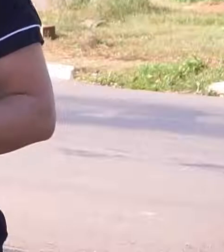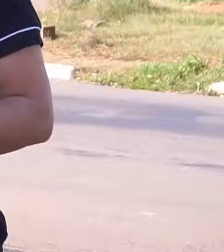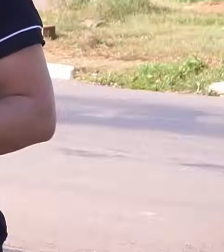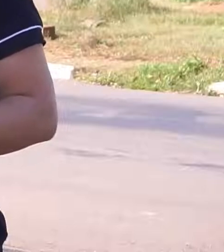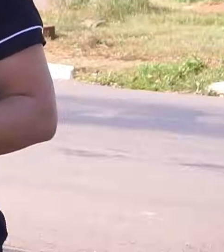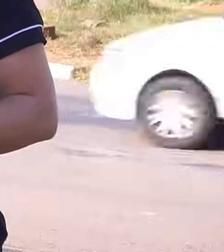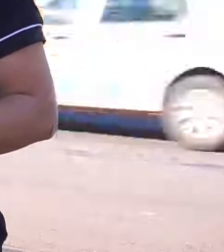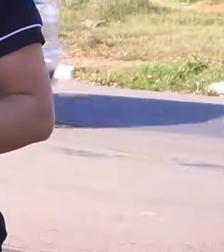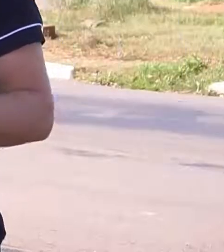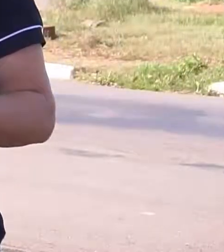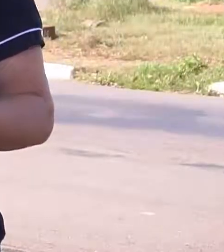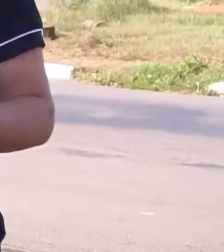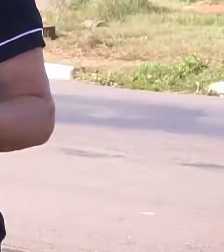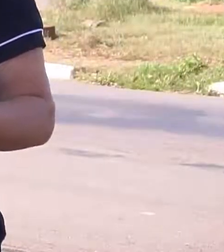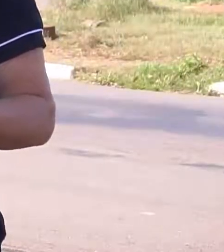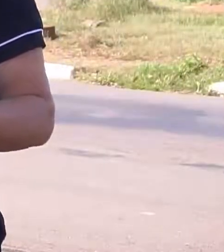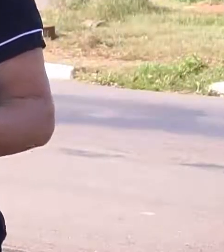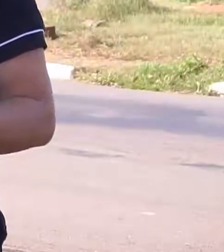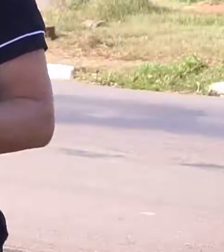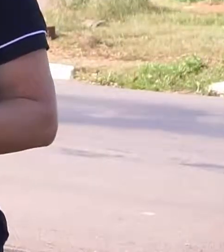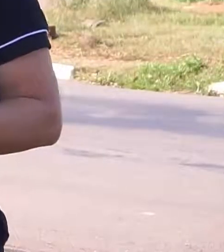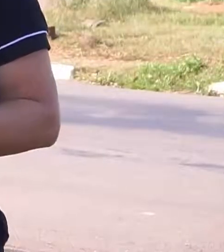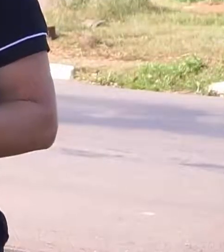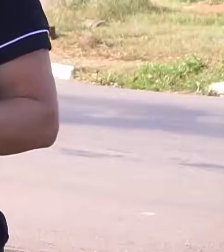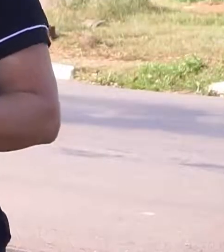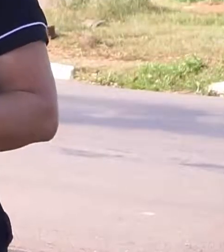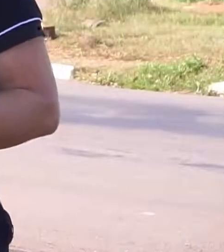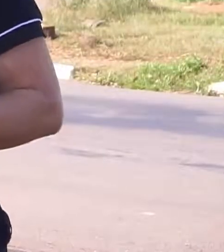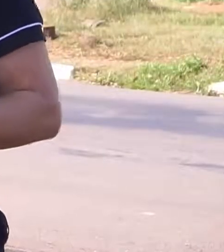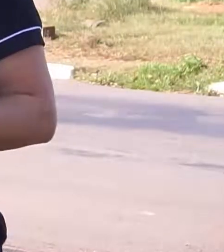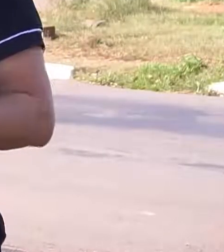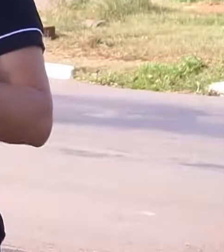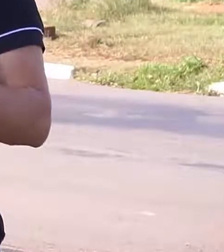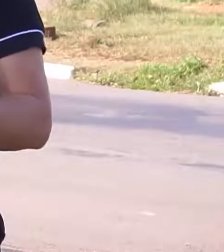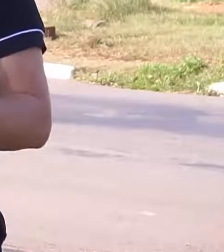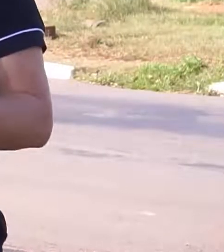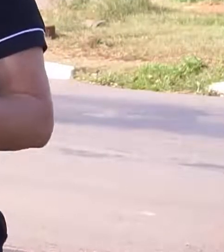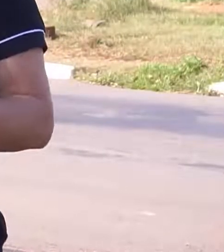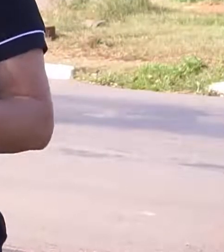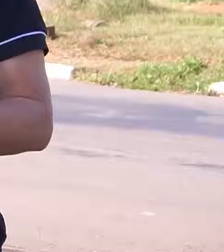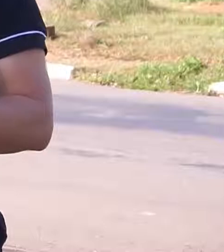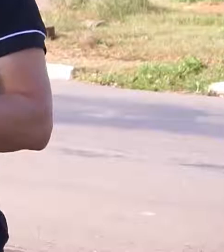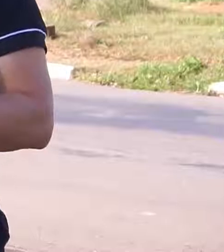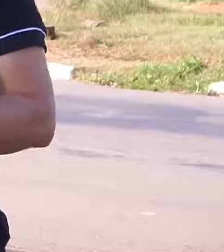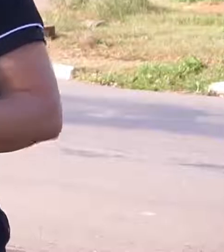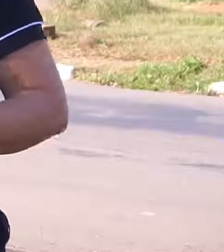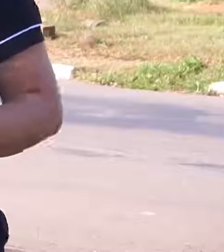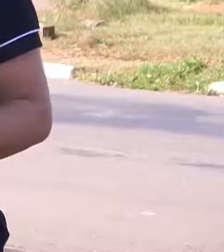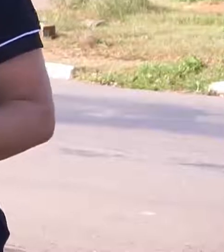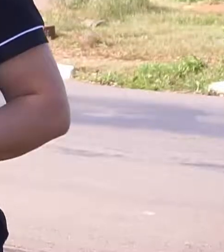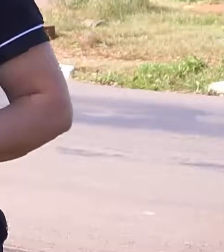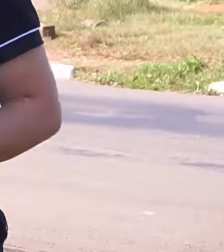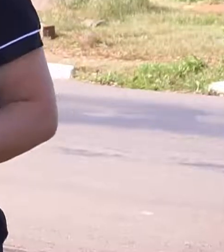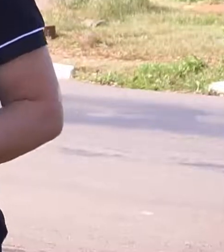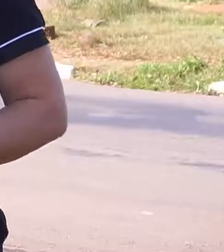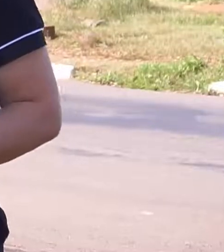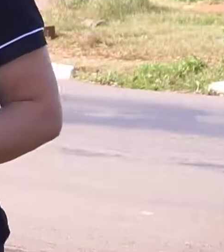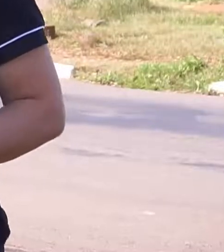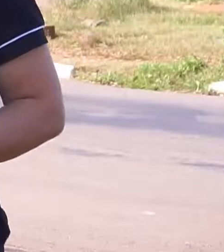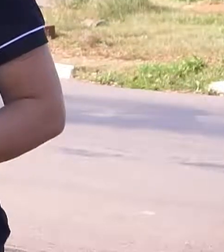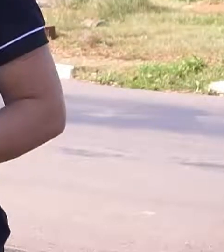de mais precioso. A doação de sangue acontece em hemocentros, aqui em Porto Velho, na Fundação